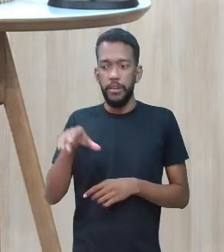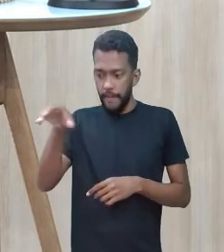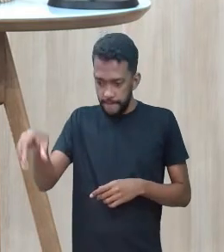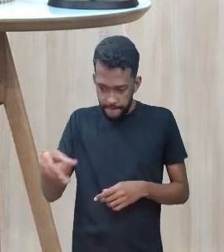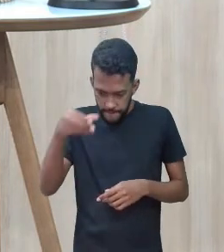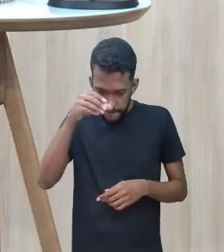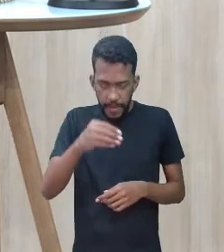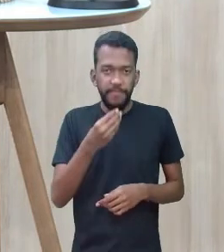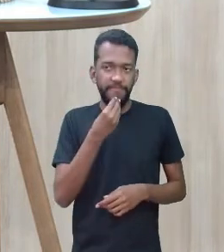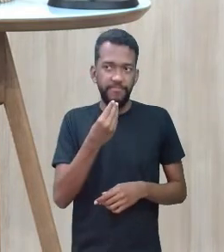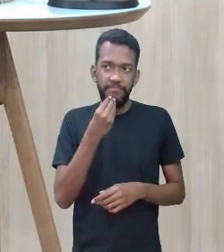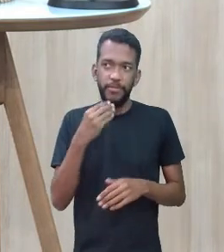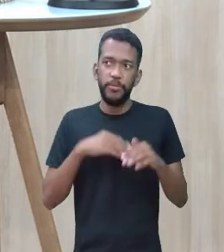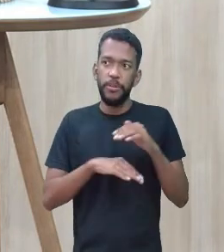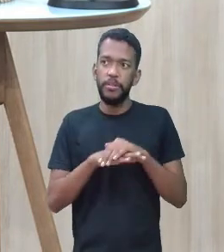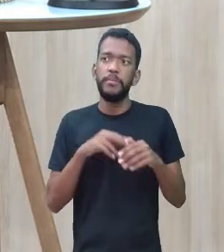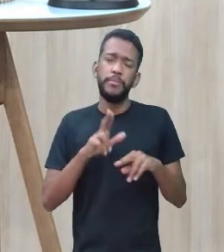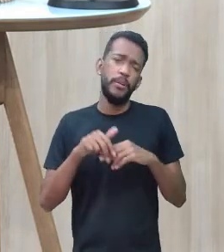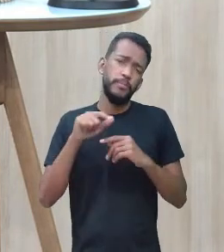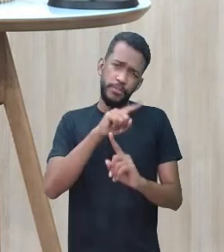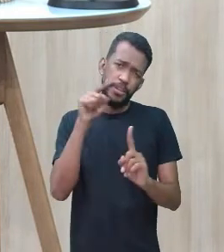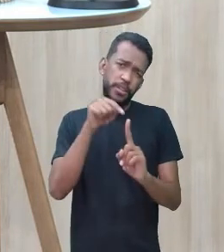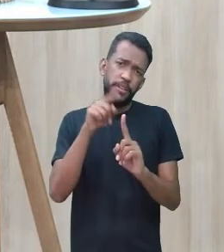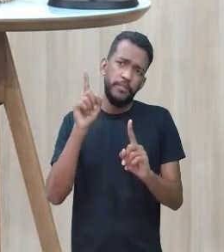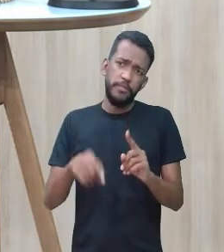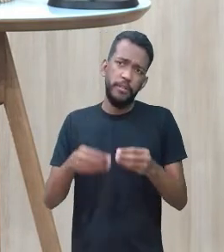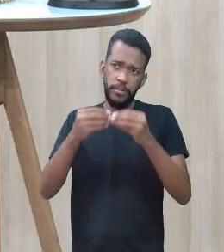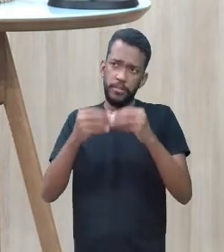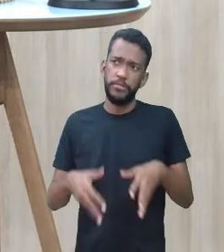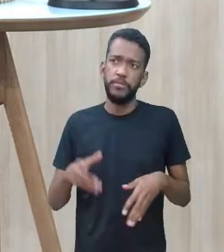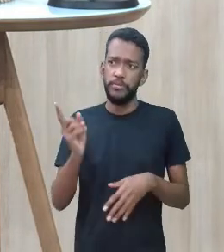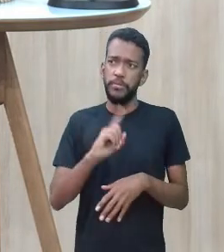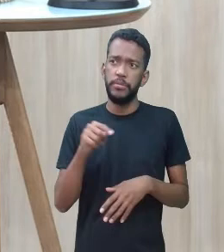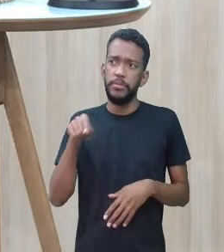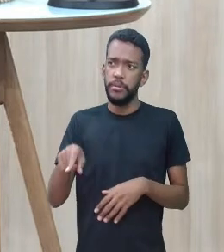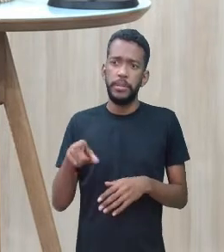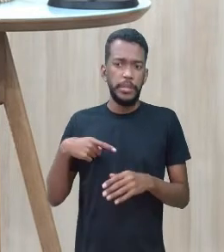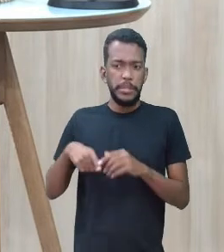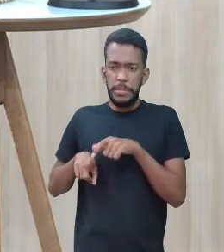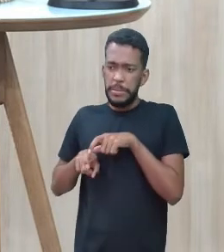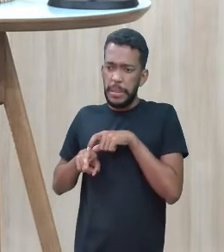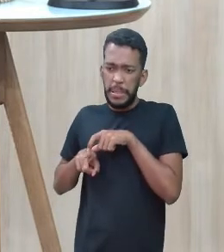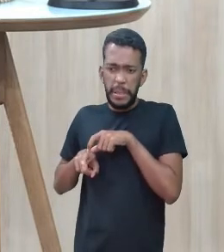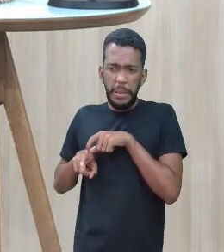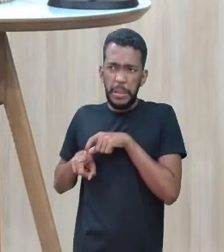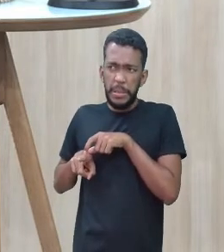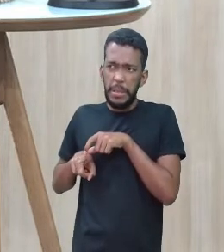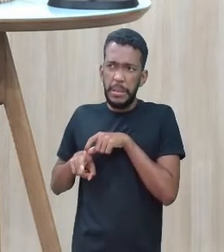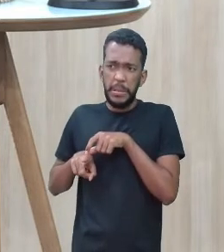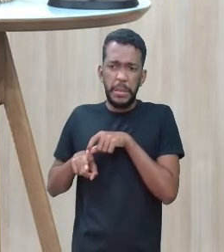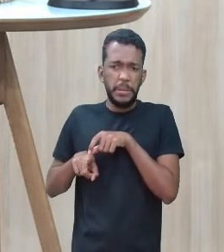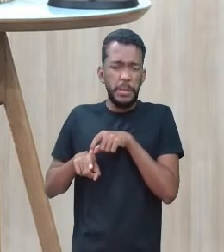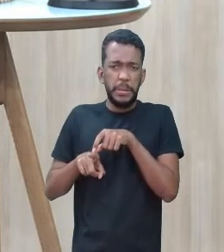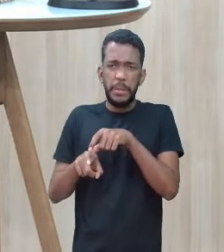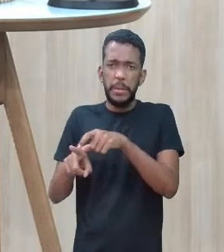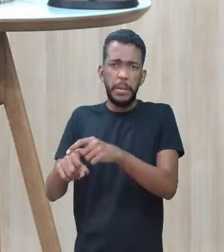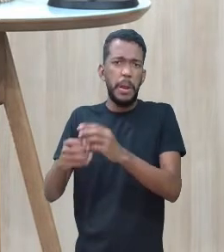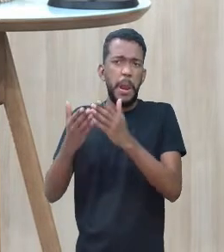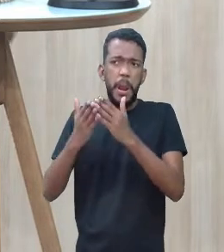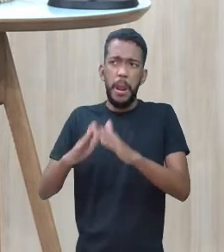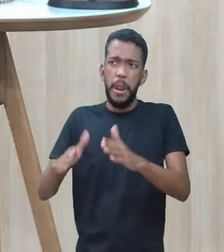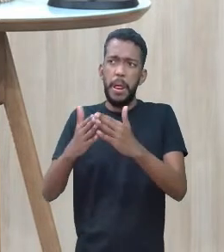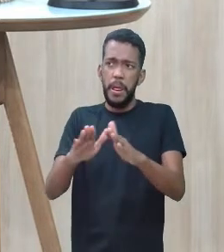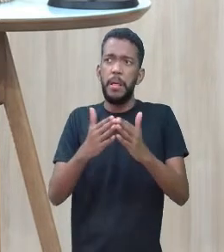aula da gente, porque o objetivo realmente era de destruir, porque por onde ele passa, se reproduz em grande escala e ia acabar